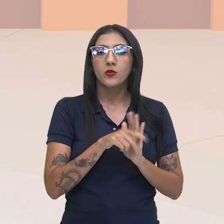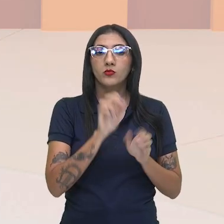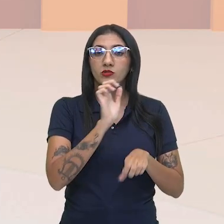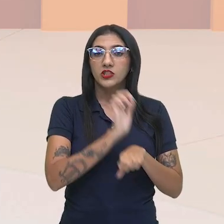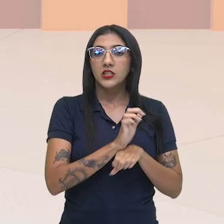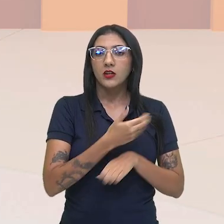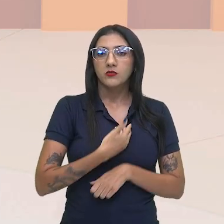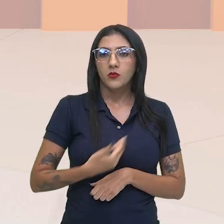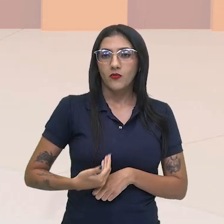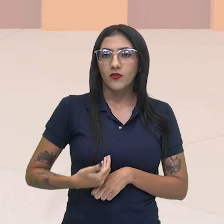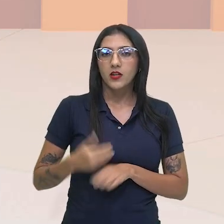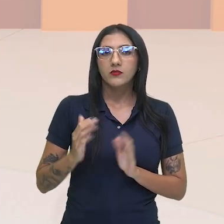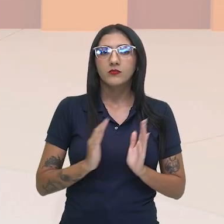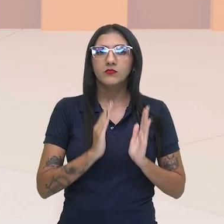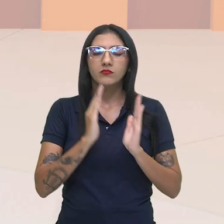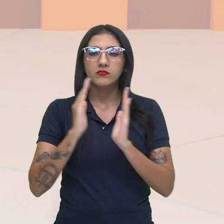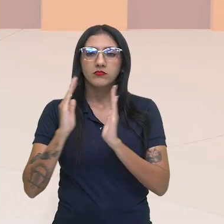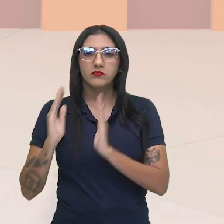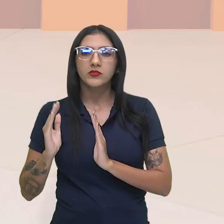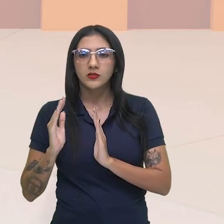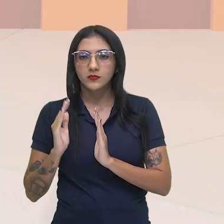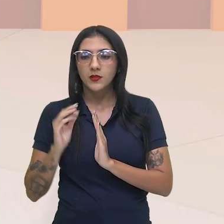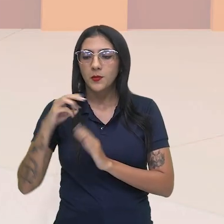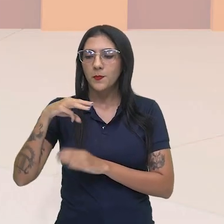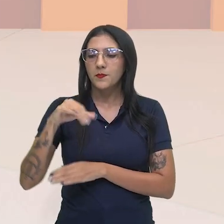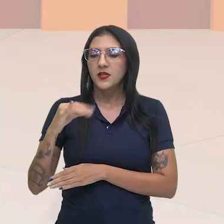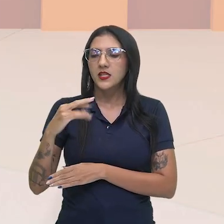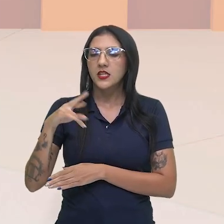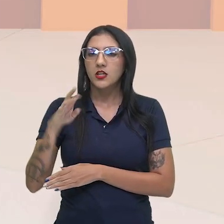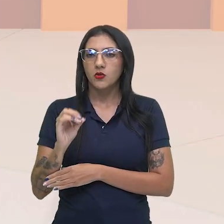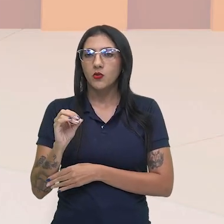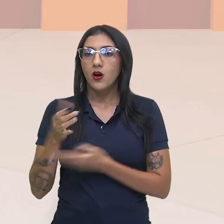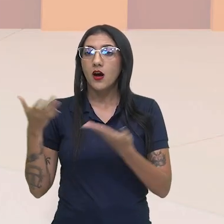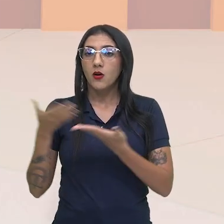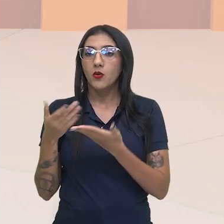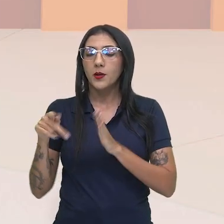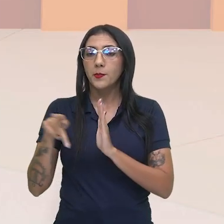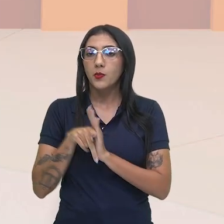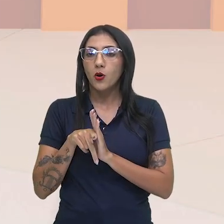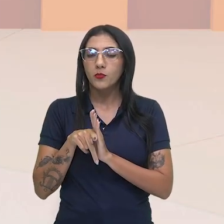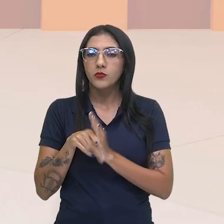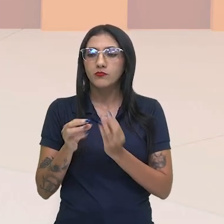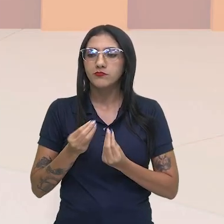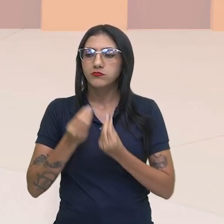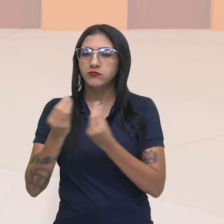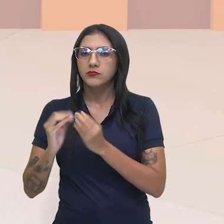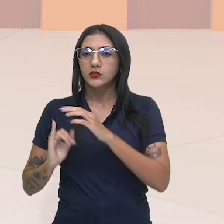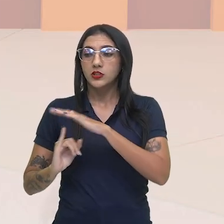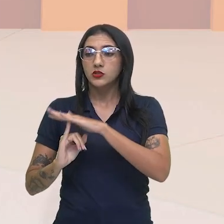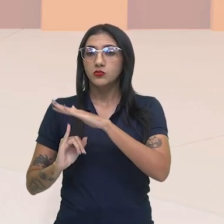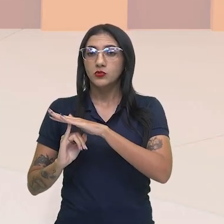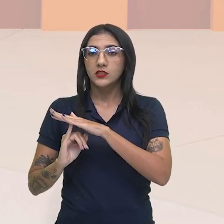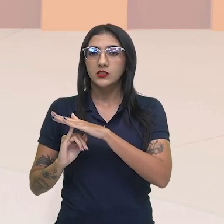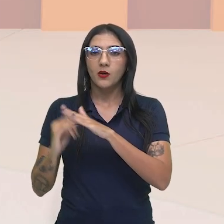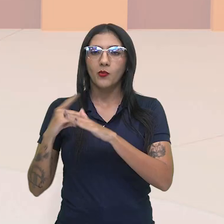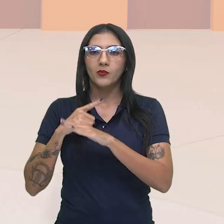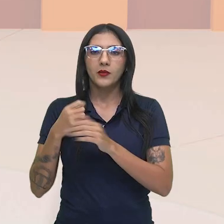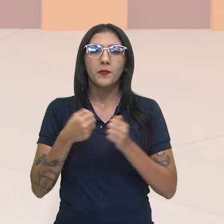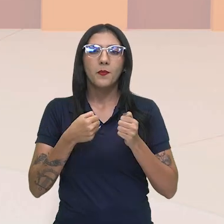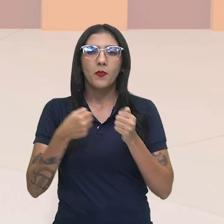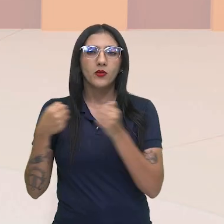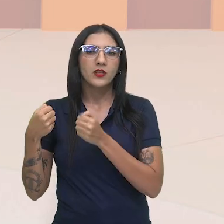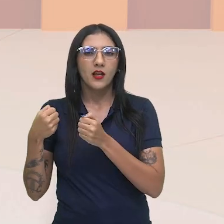Estado delegasse a essas instituições, e aqui ele fala dessas instituições aqui que estão destacadas, né,